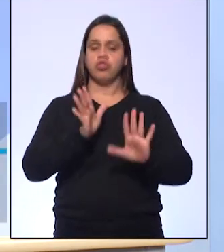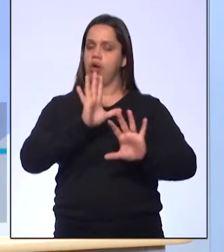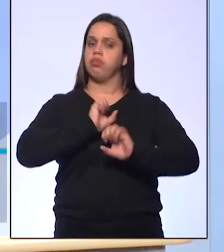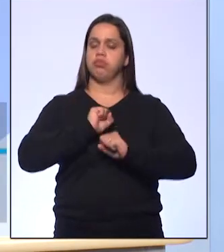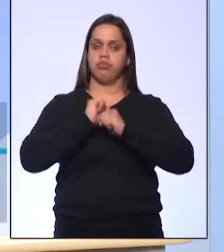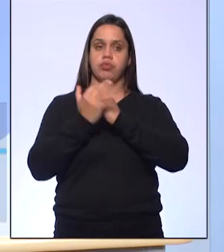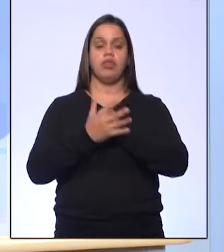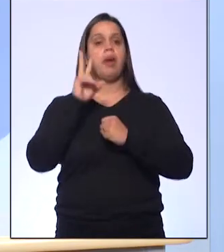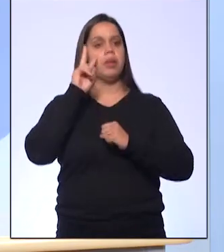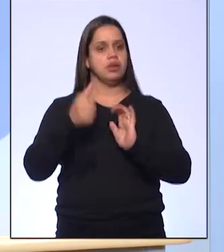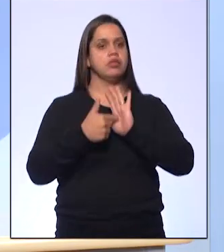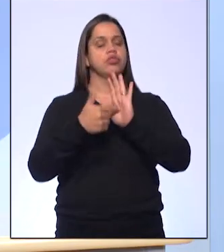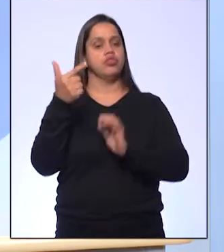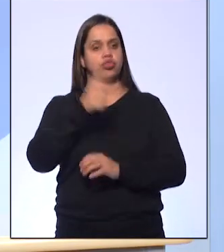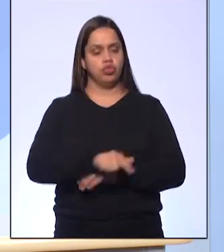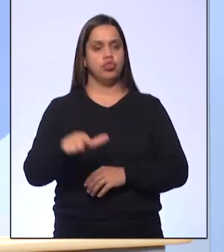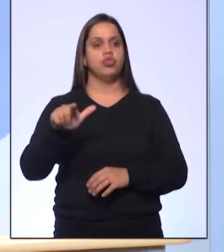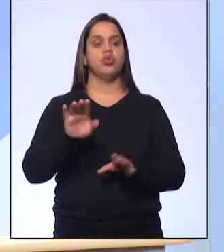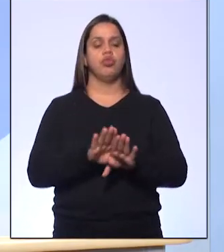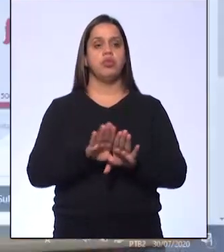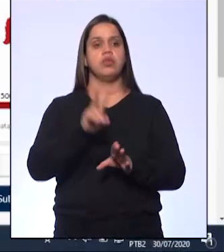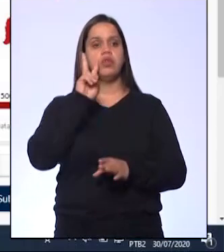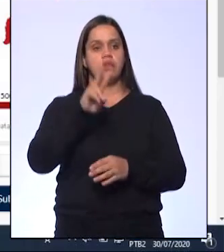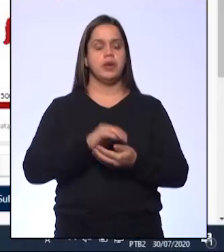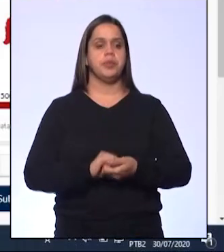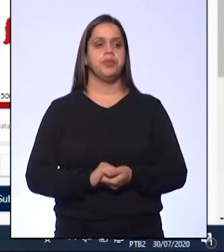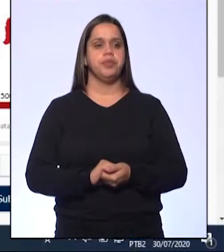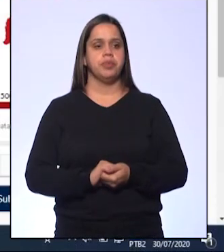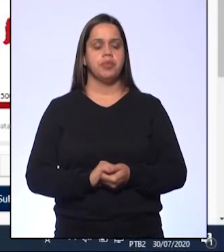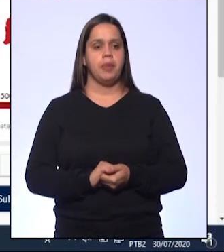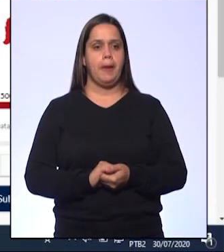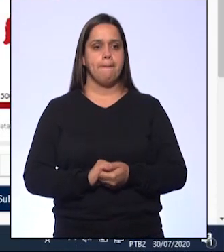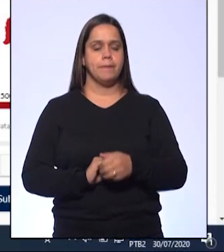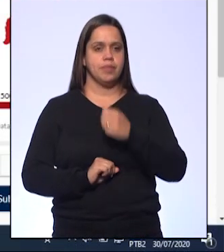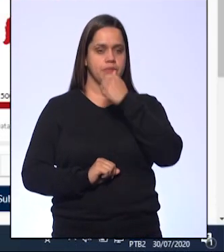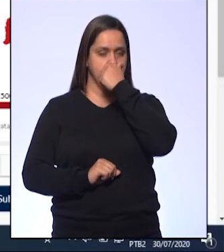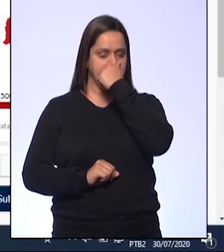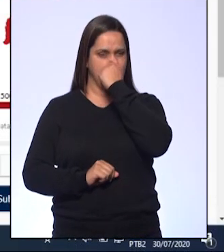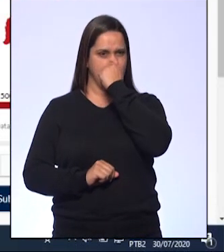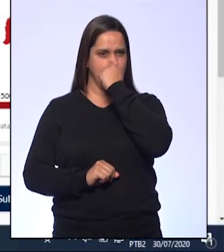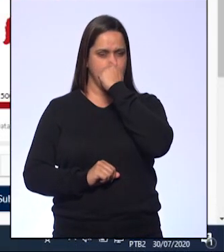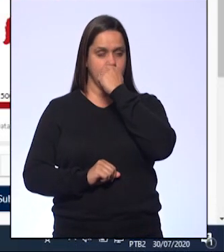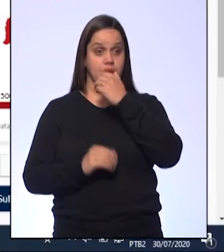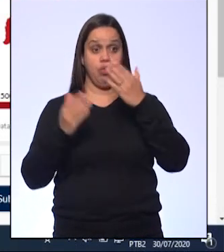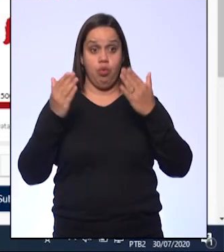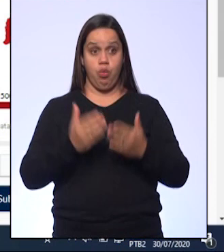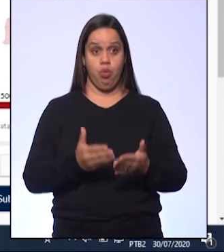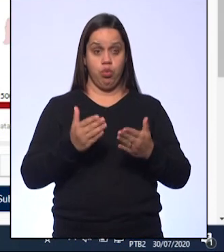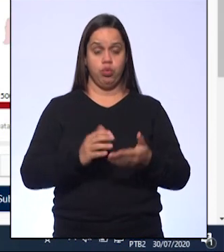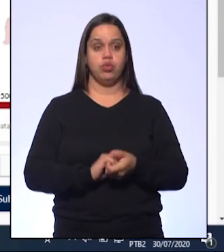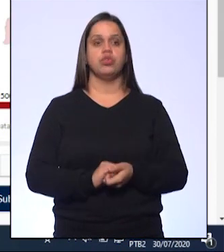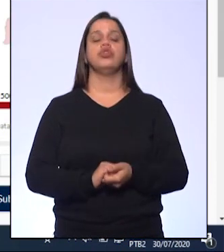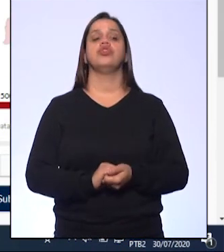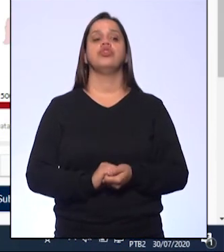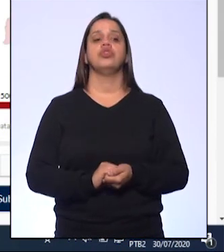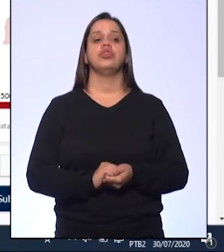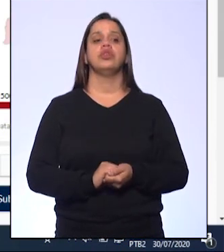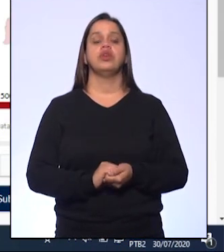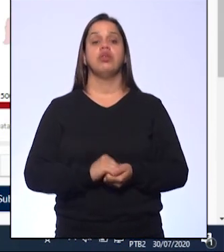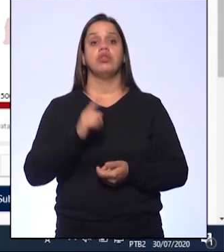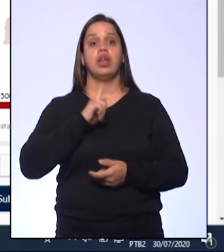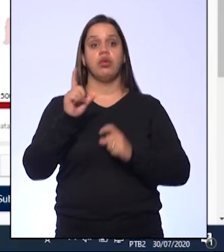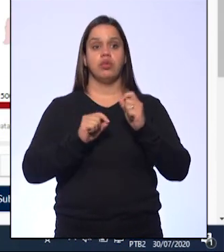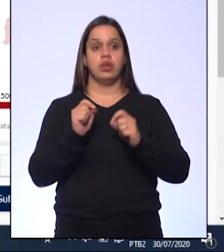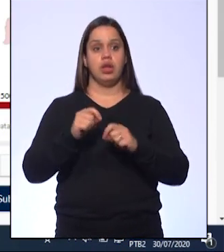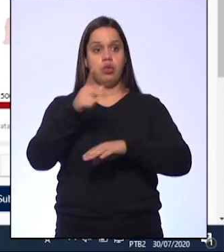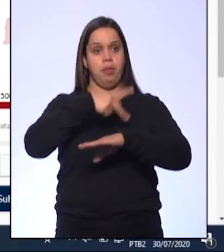o simulador aí na tela para vocês, vai voltar o simulador. Então, hoje, quando eu pego, eu tenho, esses são